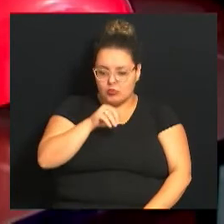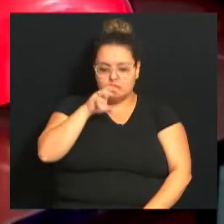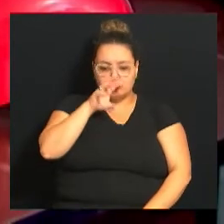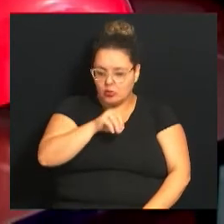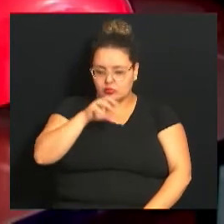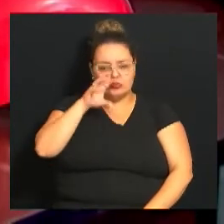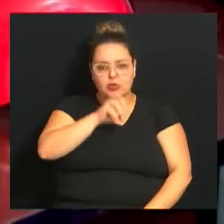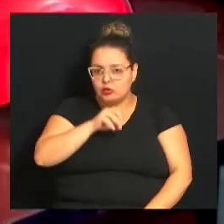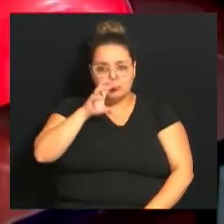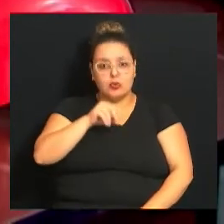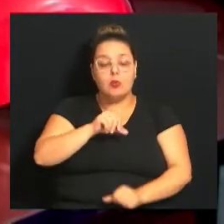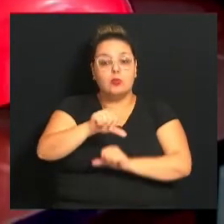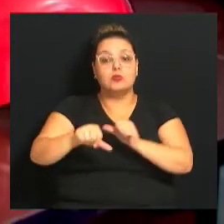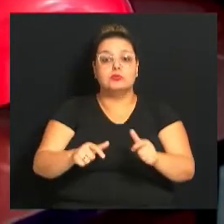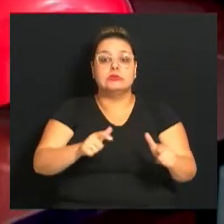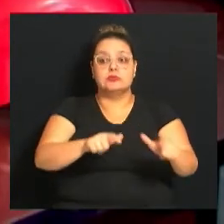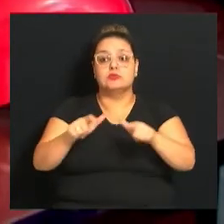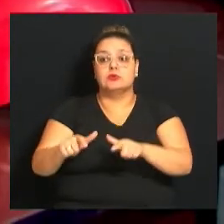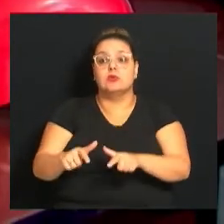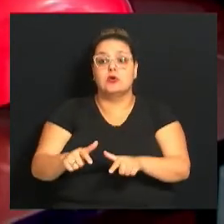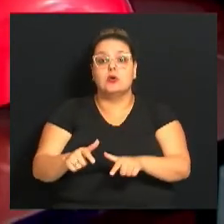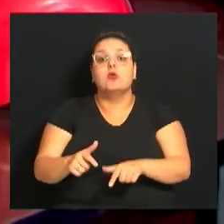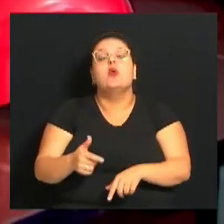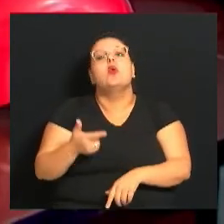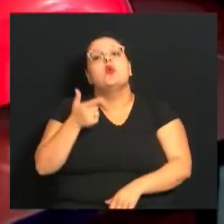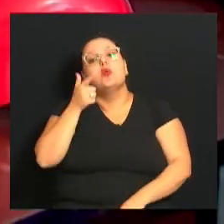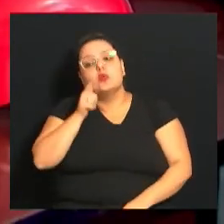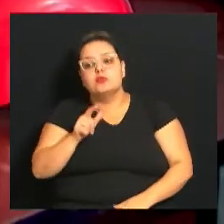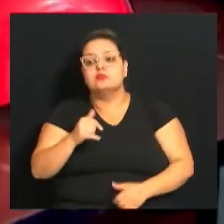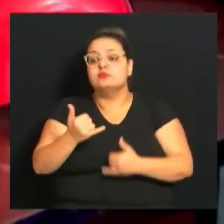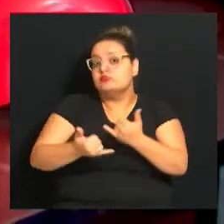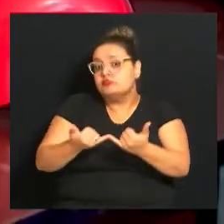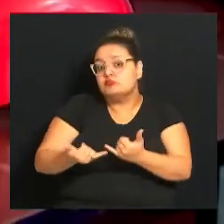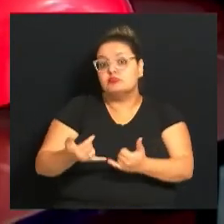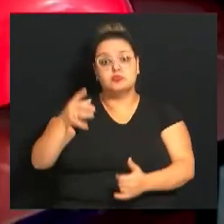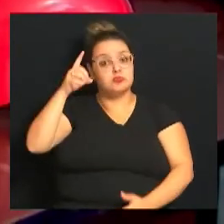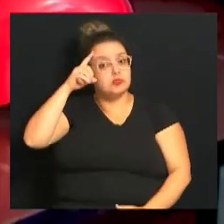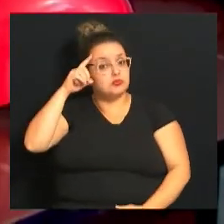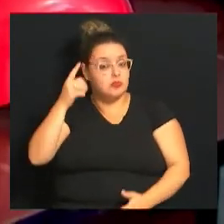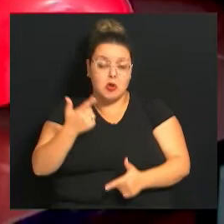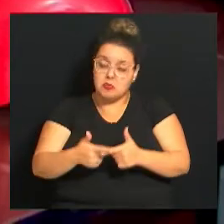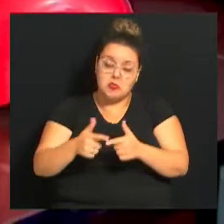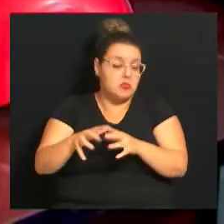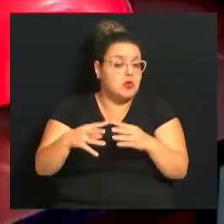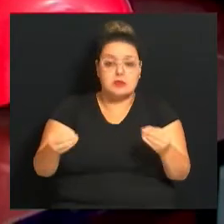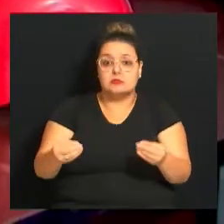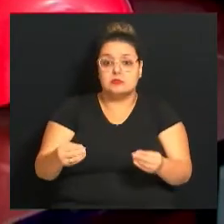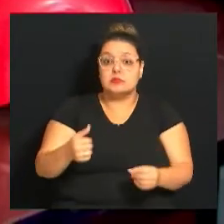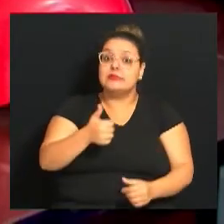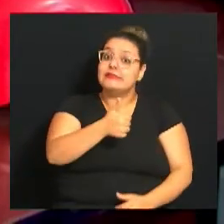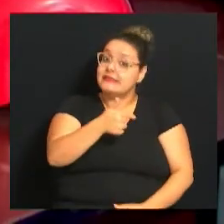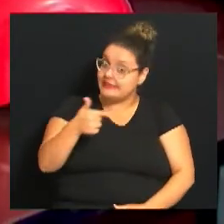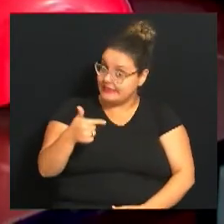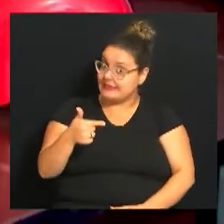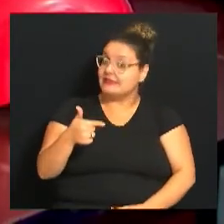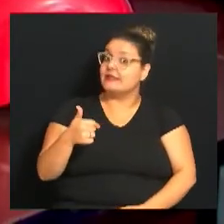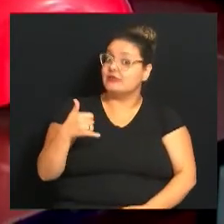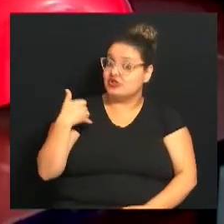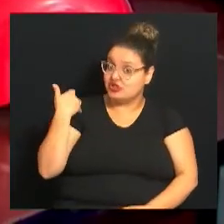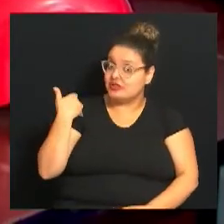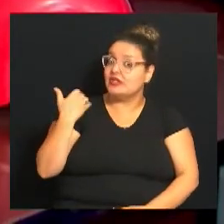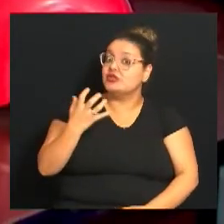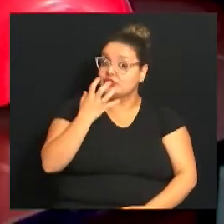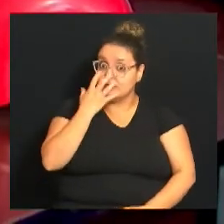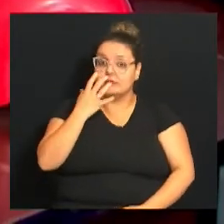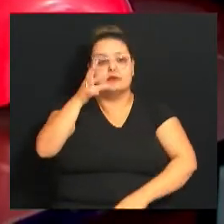mudança de ambiente. E nós conseguimos adequar com brinquedos, com rotina e resolver o problema dele. Então, assim, 17 anos, aprendeu e resolveu. Então, é